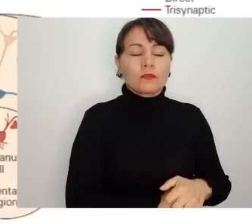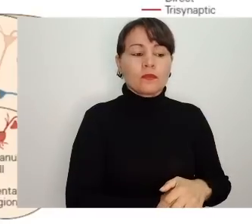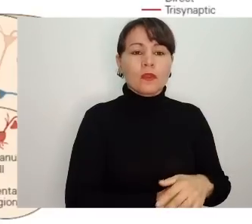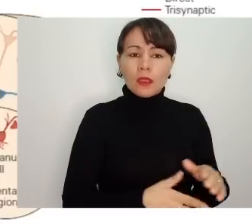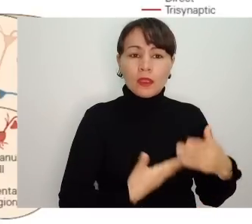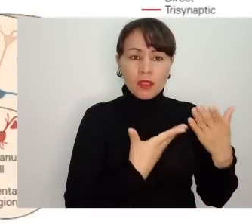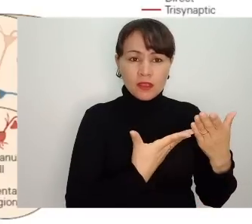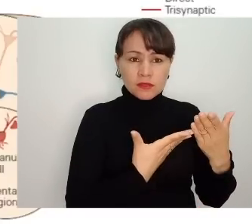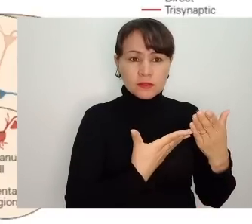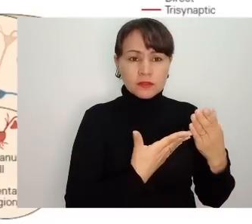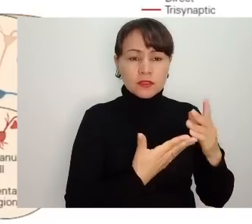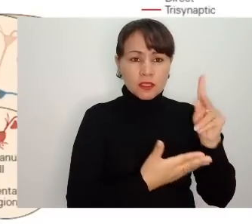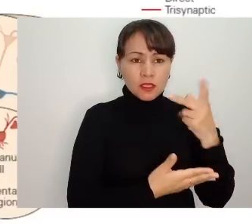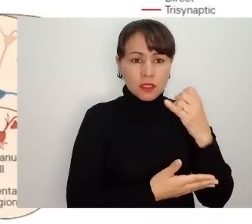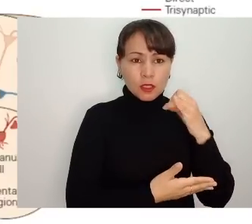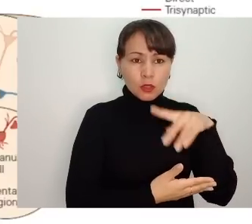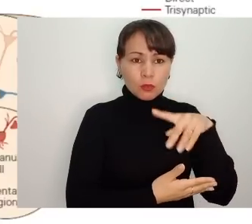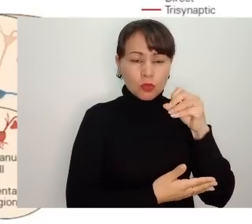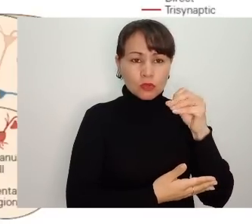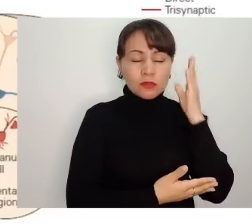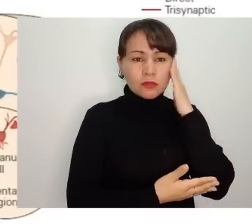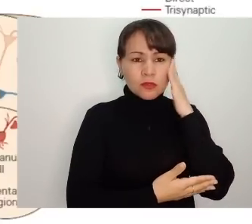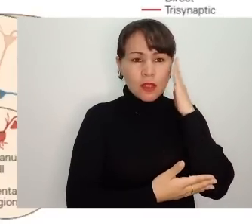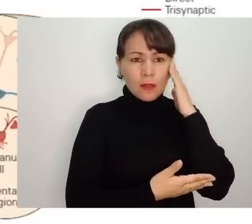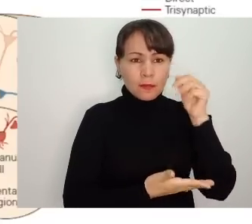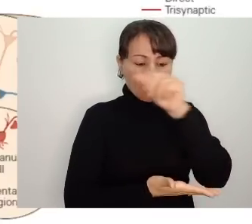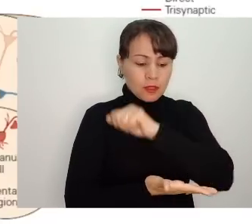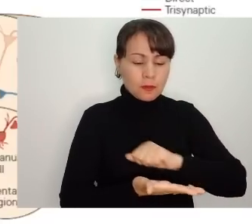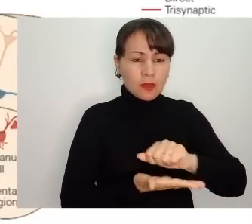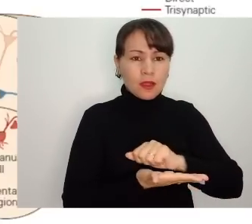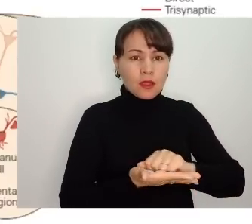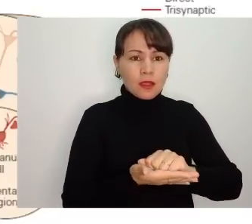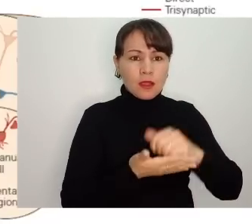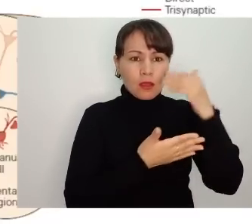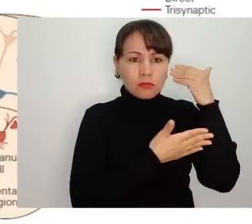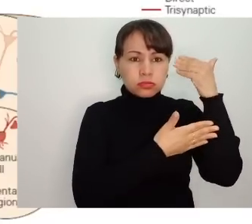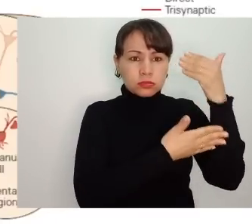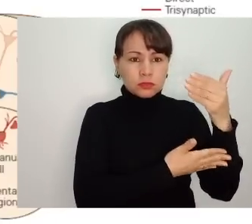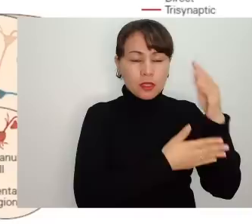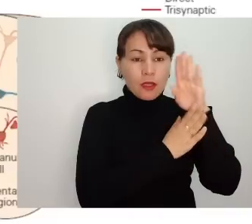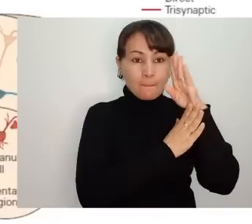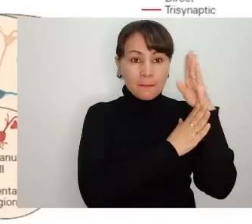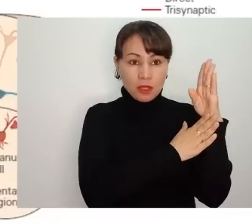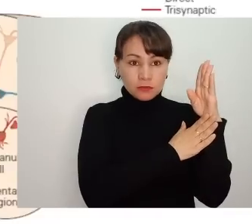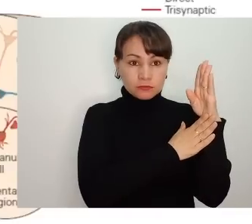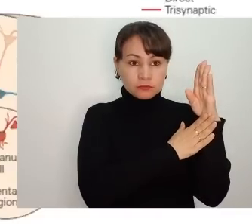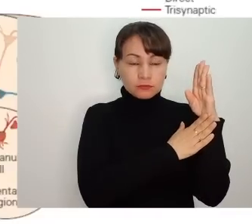aqui. Esse hipocampo, vocês já sabem que ele é localizado bilateralmente.